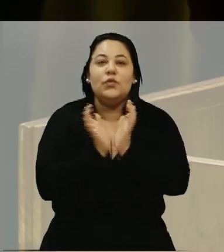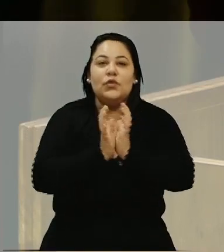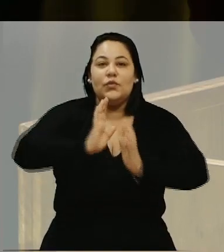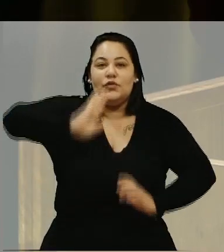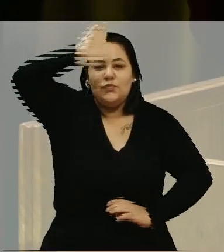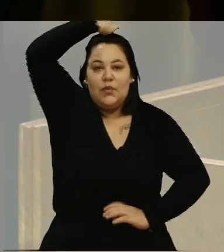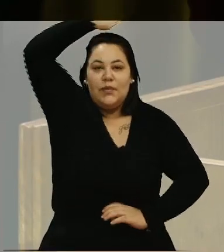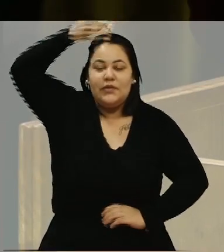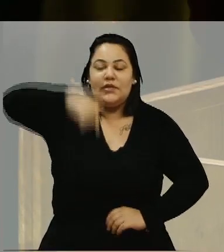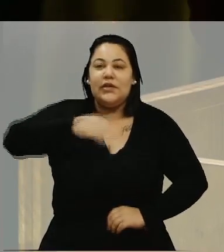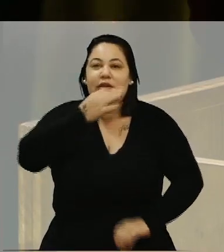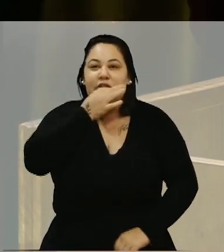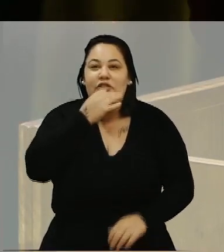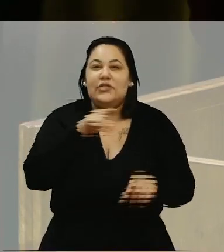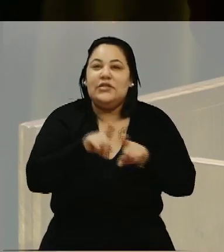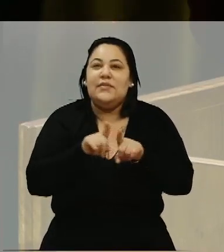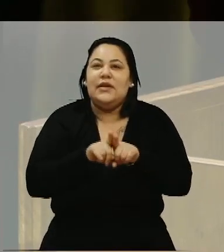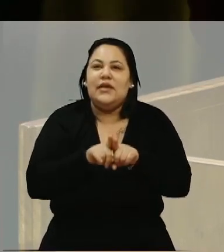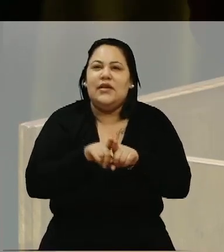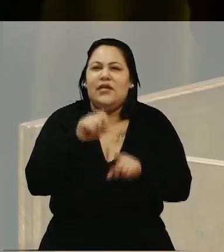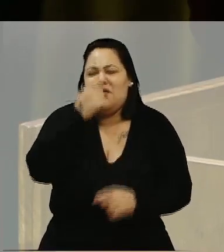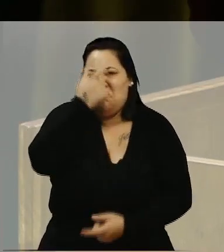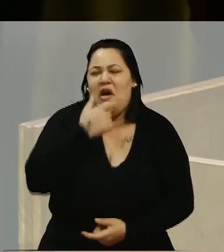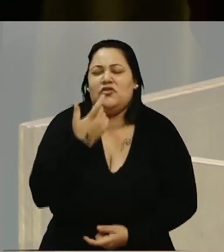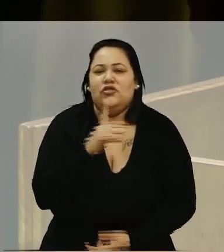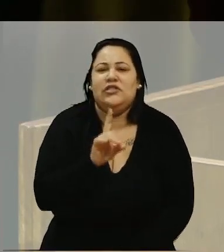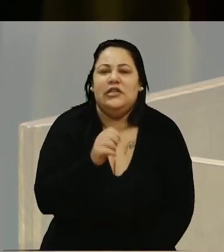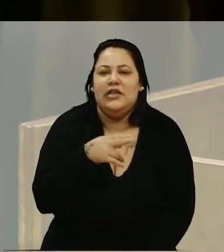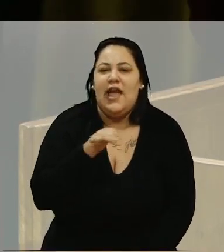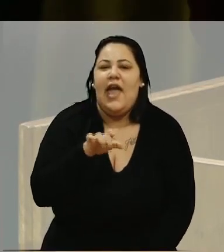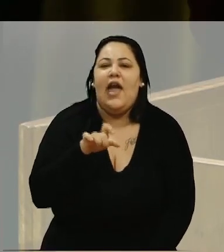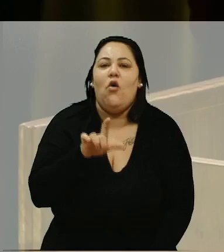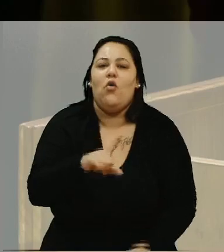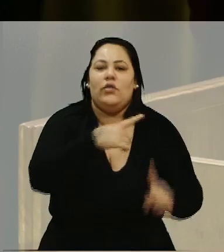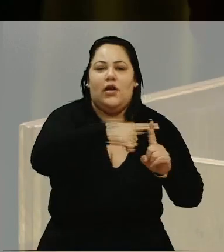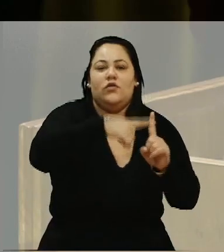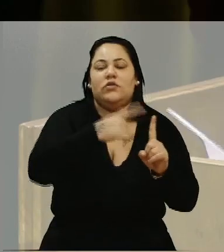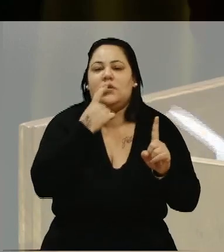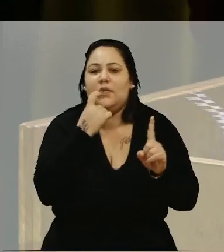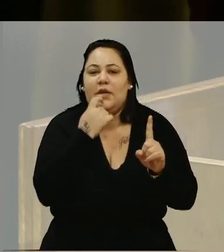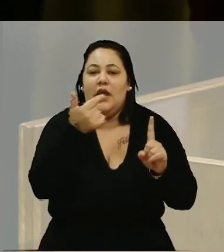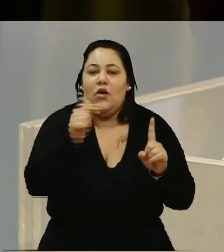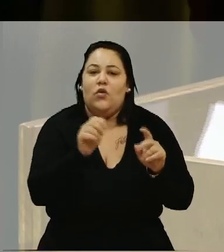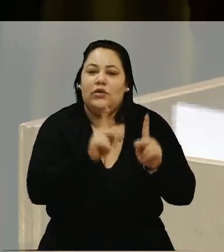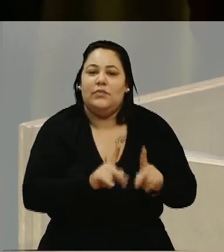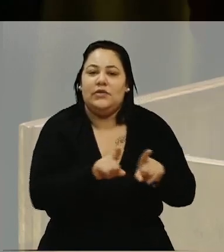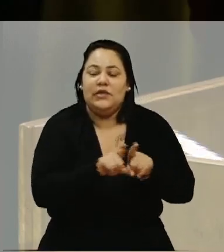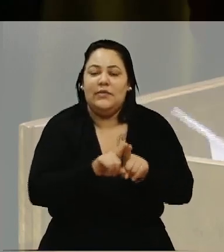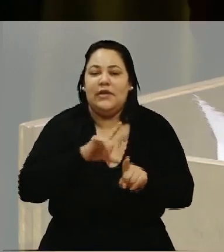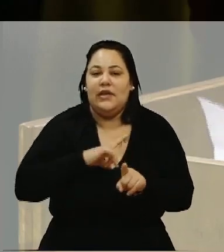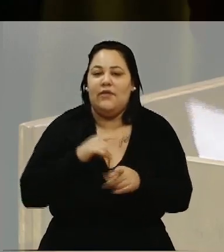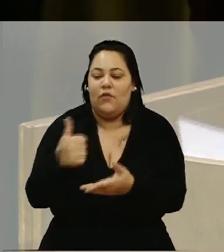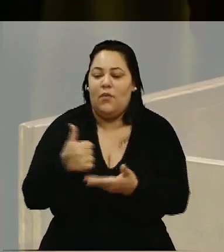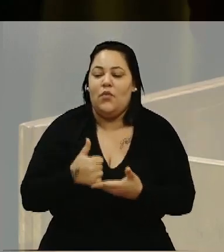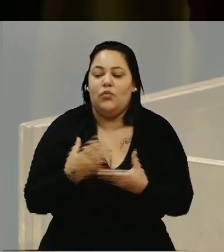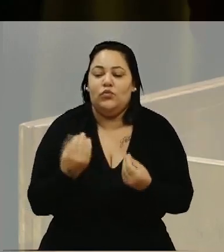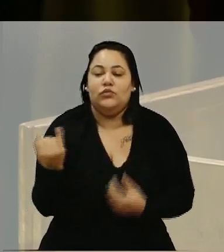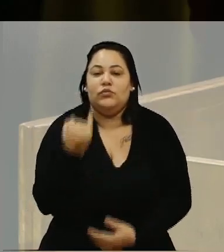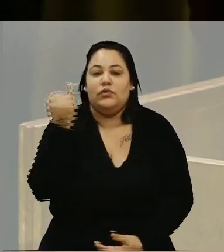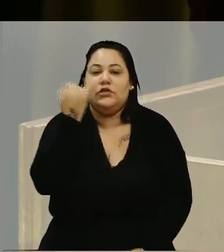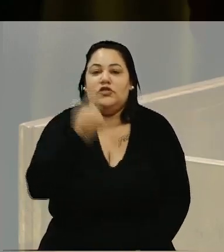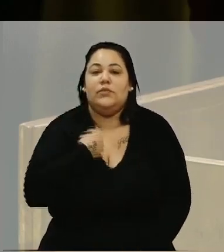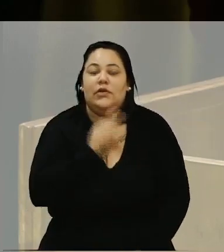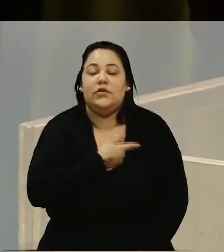de Caxias, também é um outro cara, e o Daniel Souza da Cruz Vermelha Brasileira aí também é um outro cara aí que deu um apoio bacana para nós,